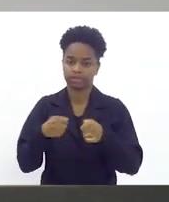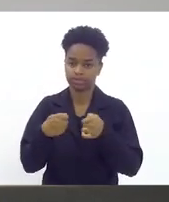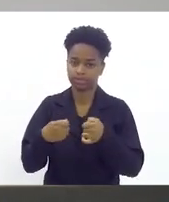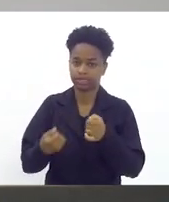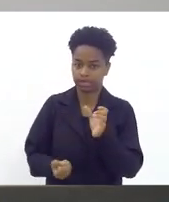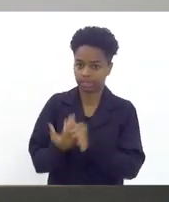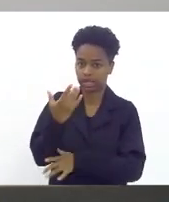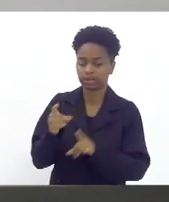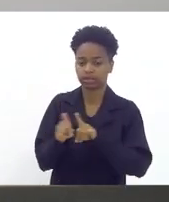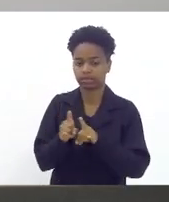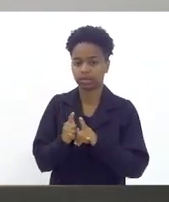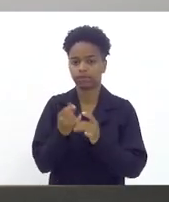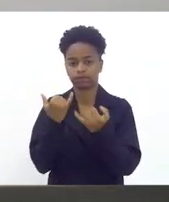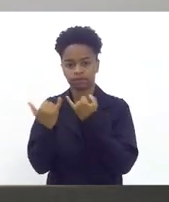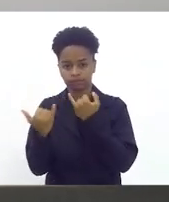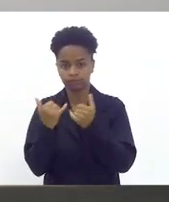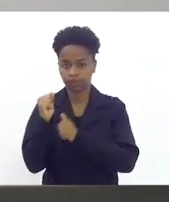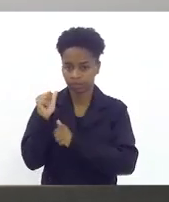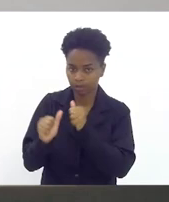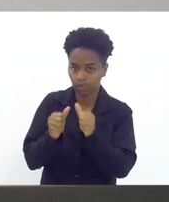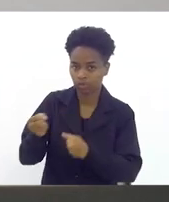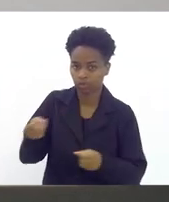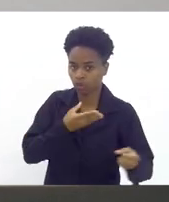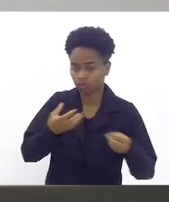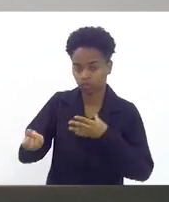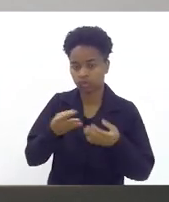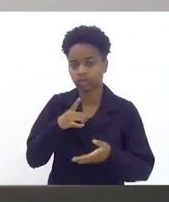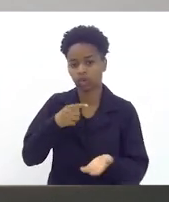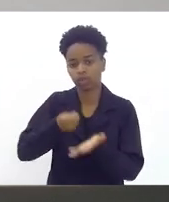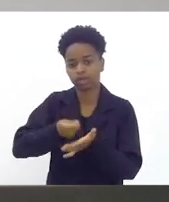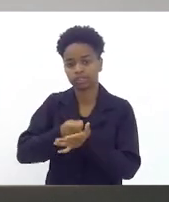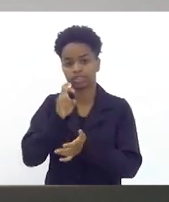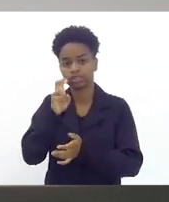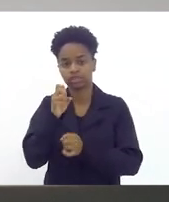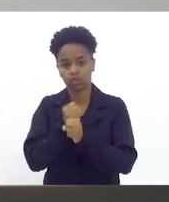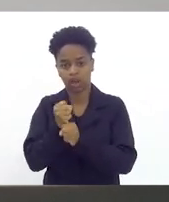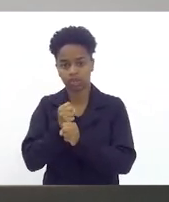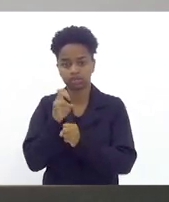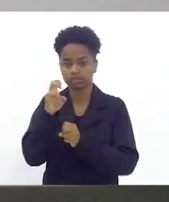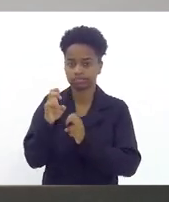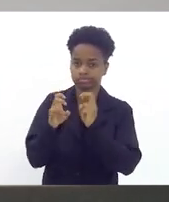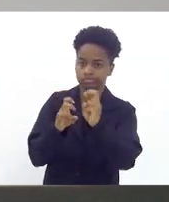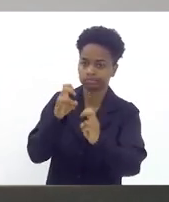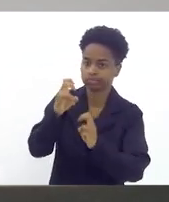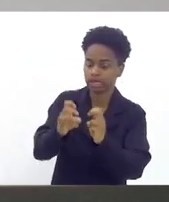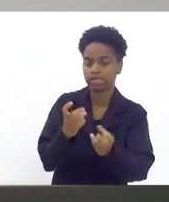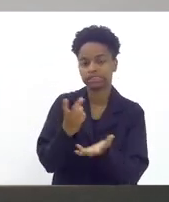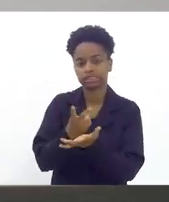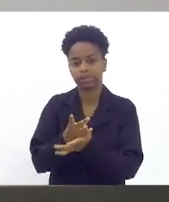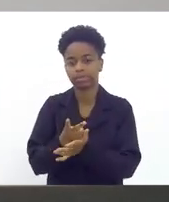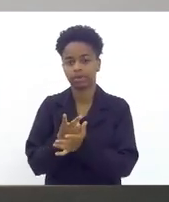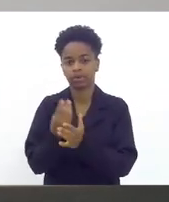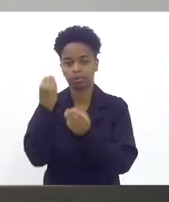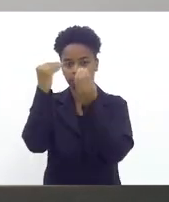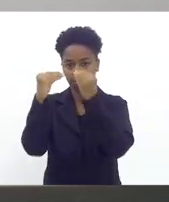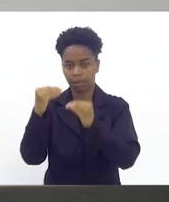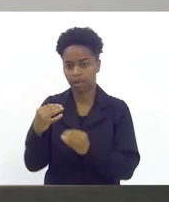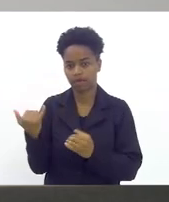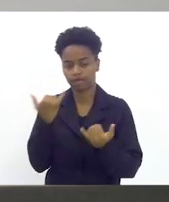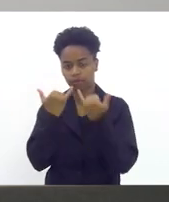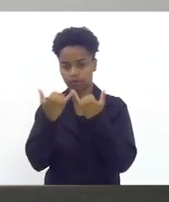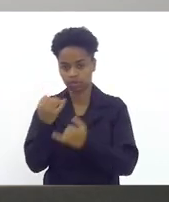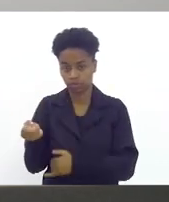esse dado a série né Tem obrigação de atualizar cada cinco anos então nós esse ano fizemos atualização recente